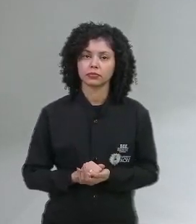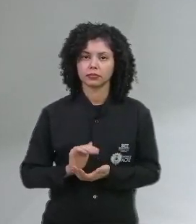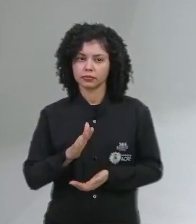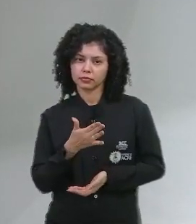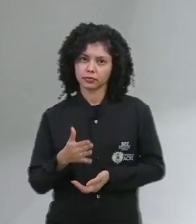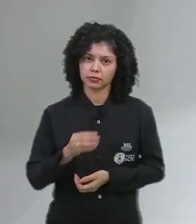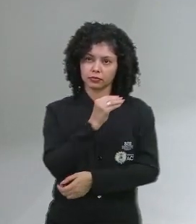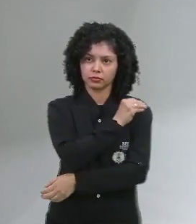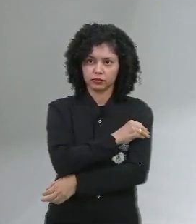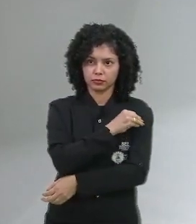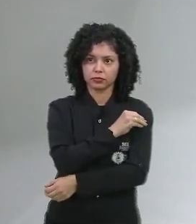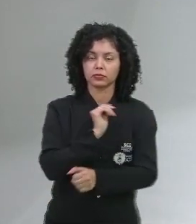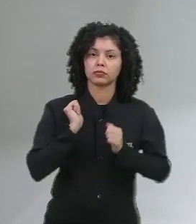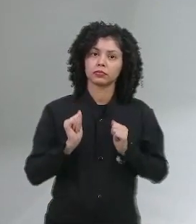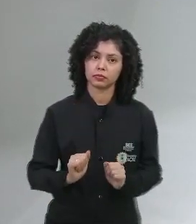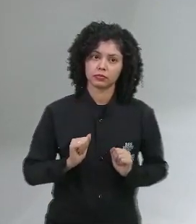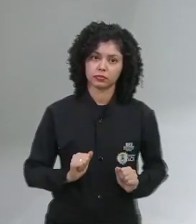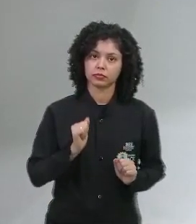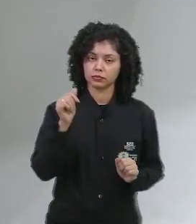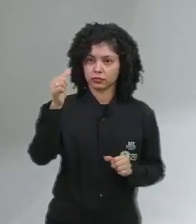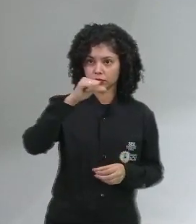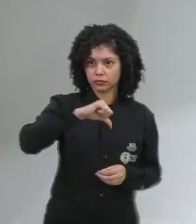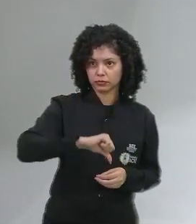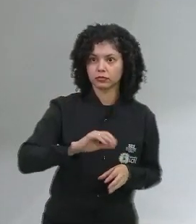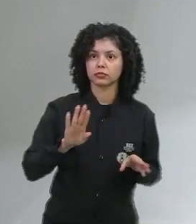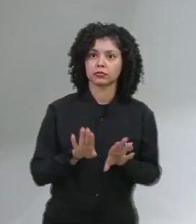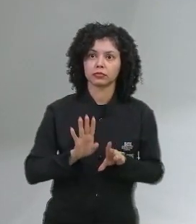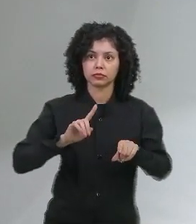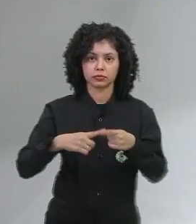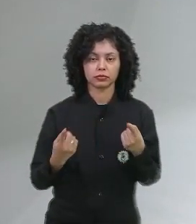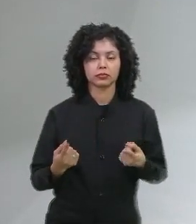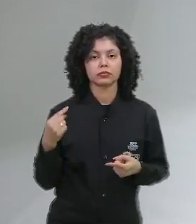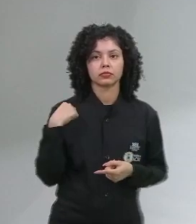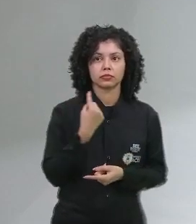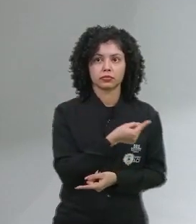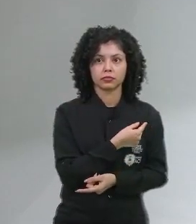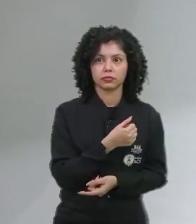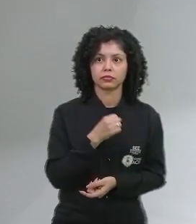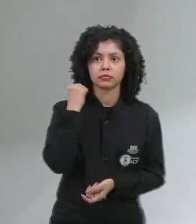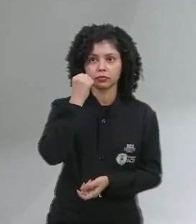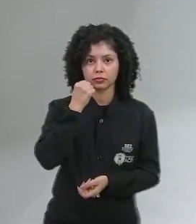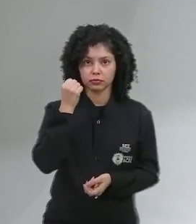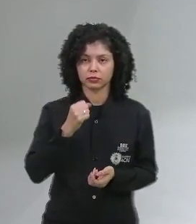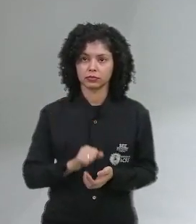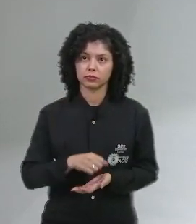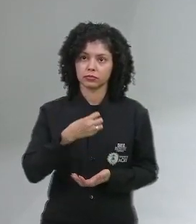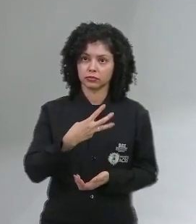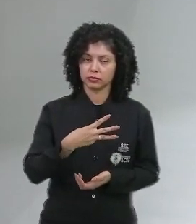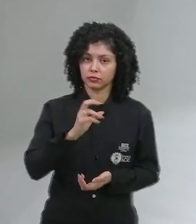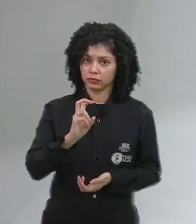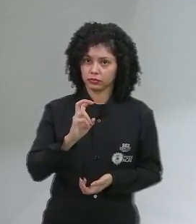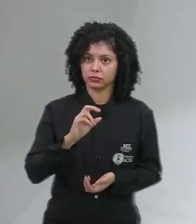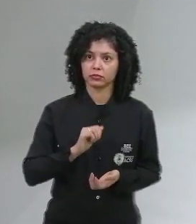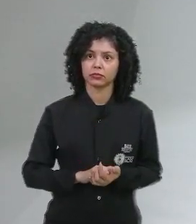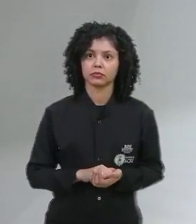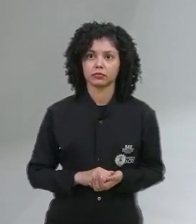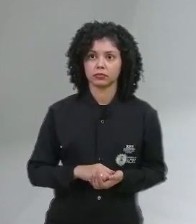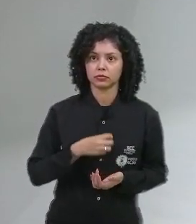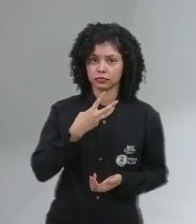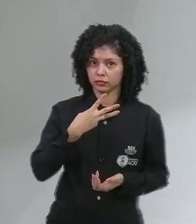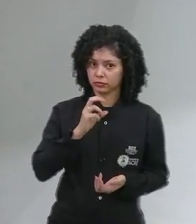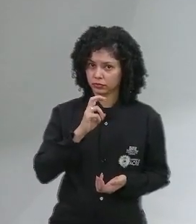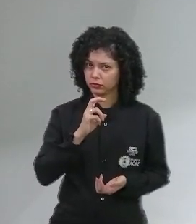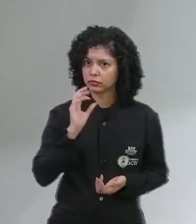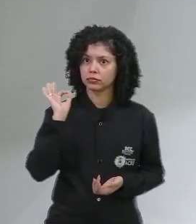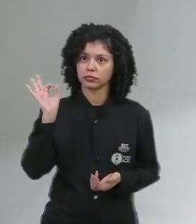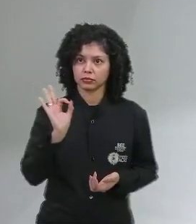27,5% de álcool que eu posso acrescentar no combustível. O nosso Senado está trabalhando para aumentar isso aí para 35%. Olha só, então eu vou